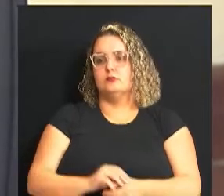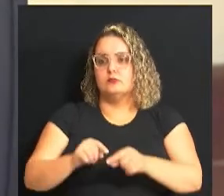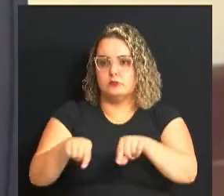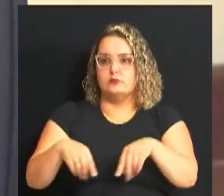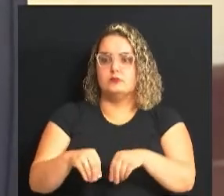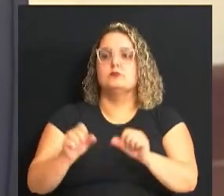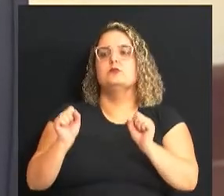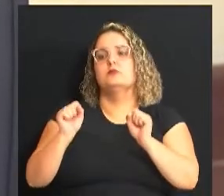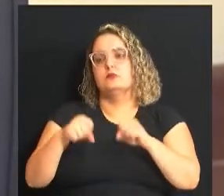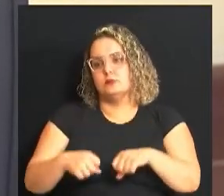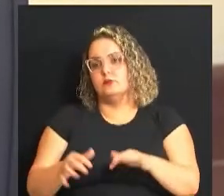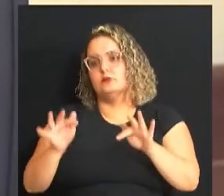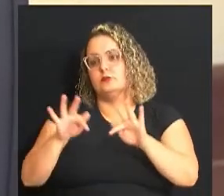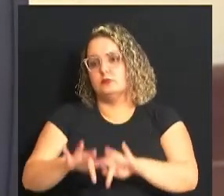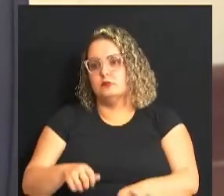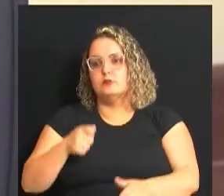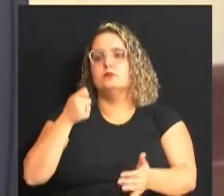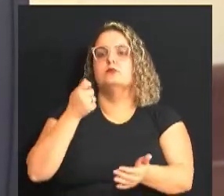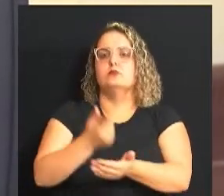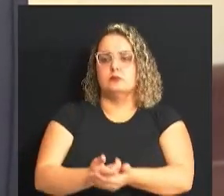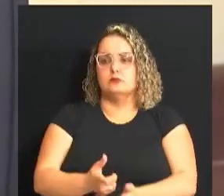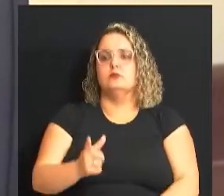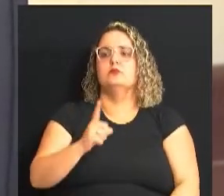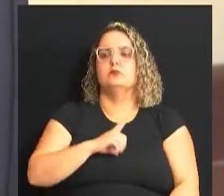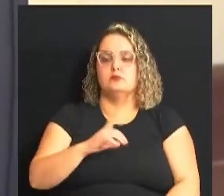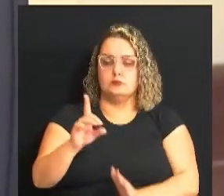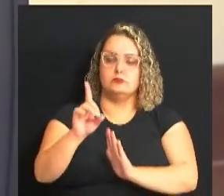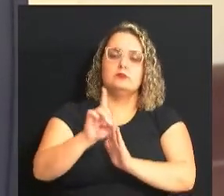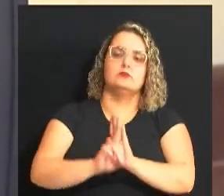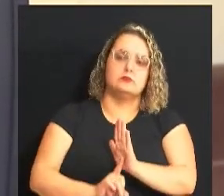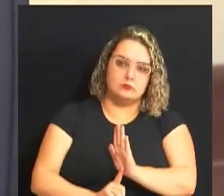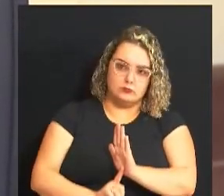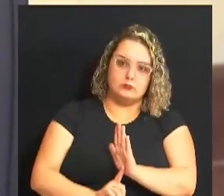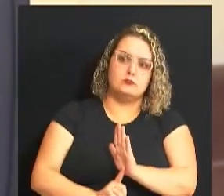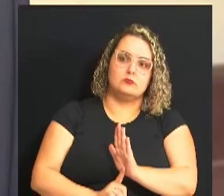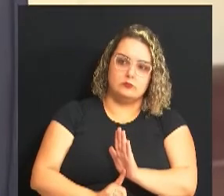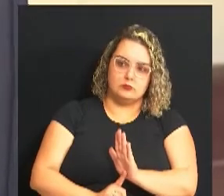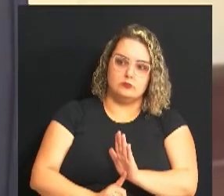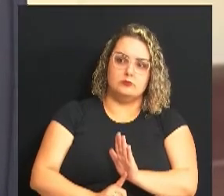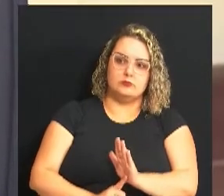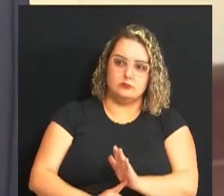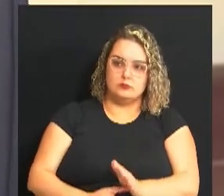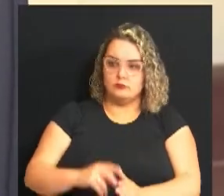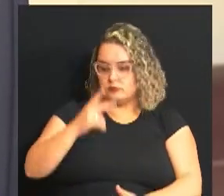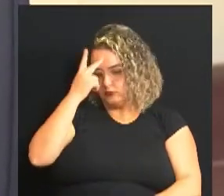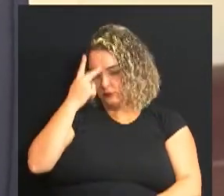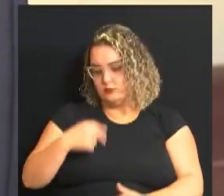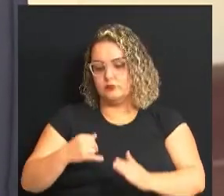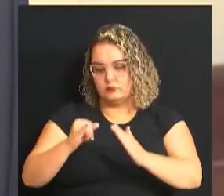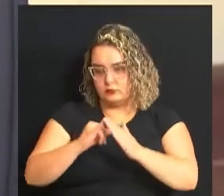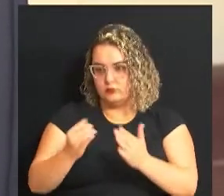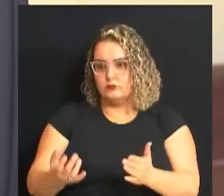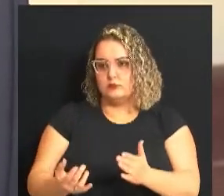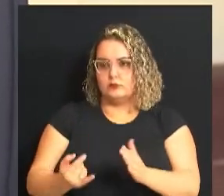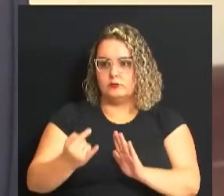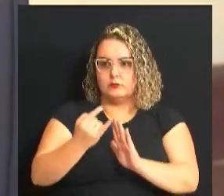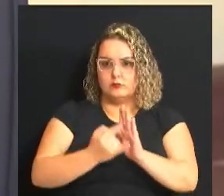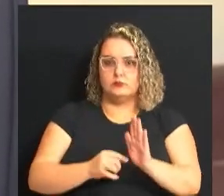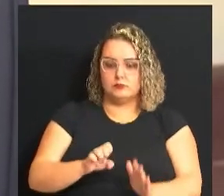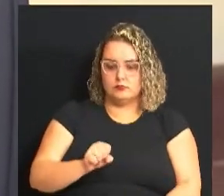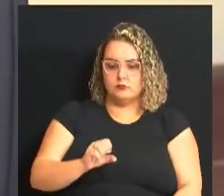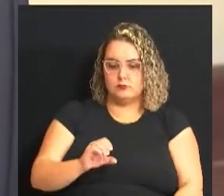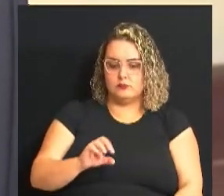sim, ao final do pagamento, ela tem direito à sua propriedade, à sua escritura, como assim o pessoal fala,